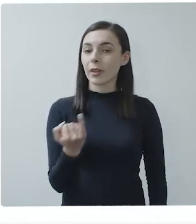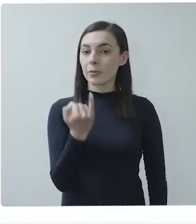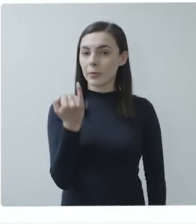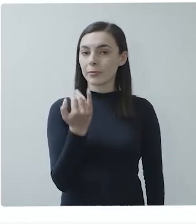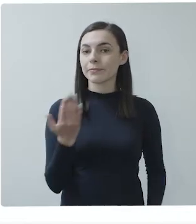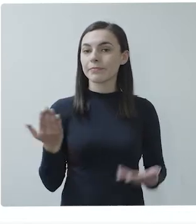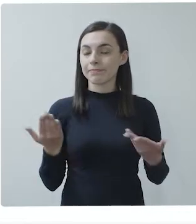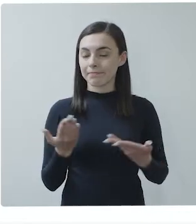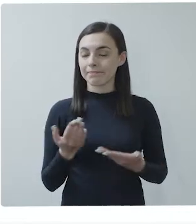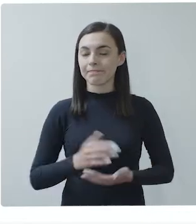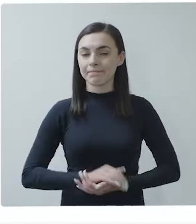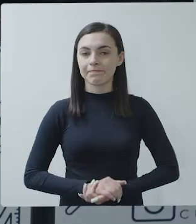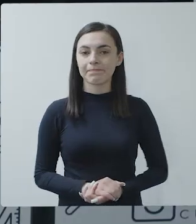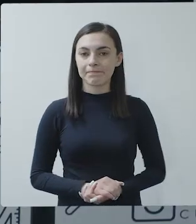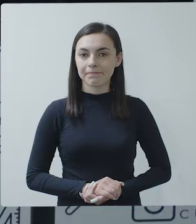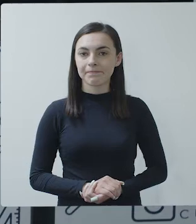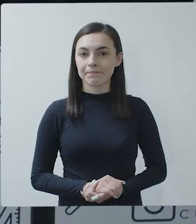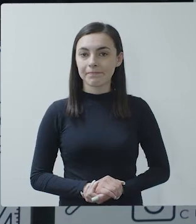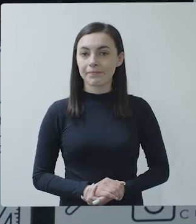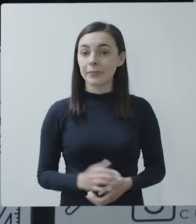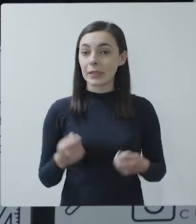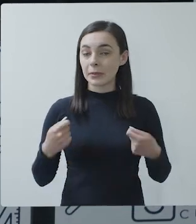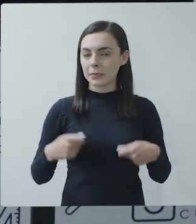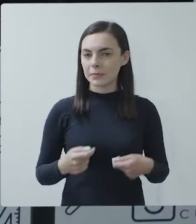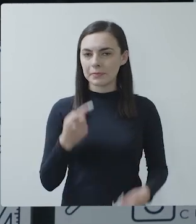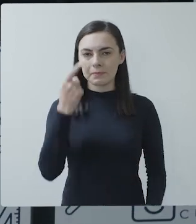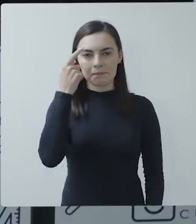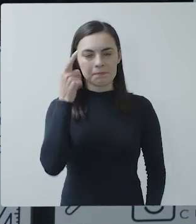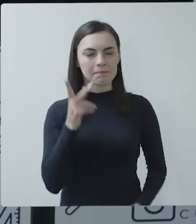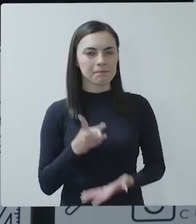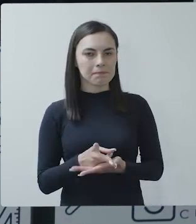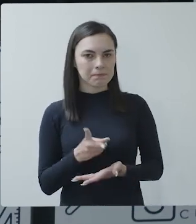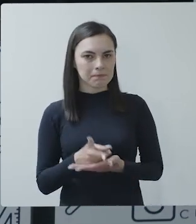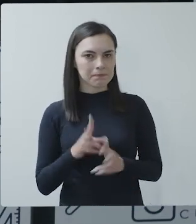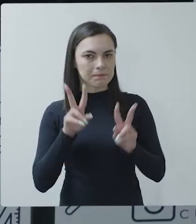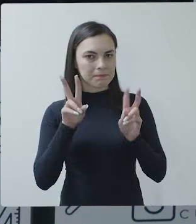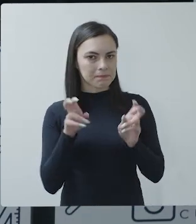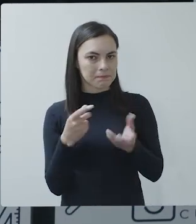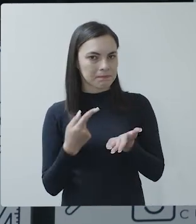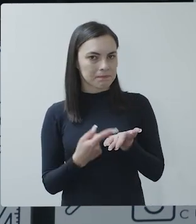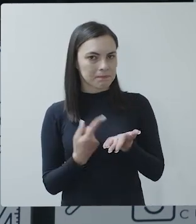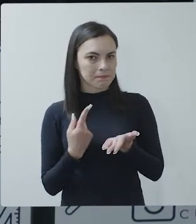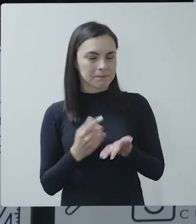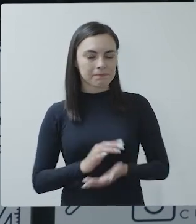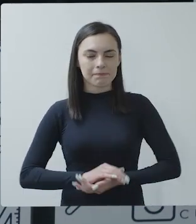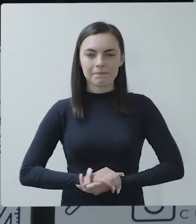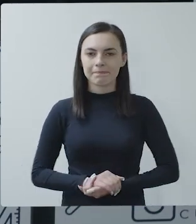gente agora fazer. Então a gente tem que pensar bastante sobre isso, combinado?